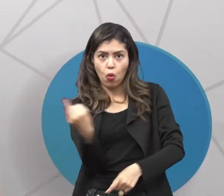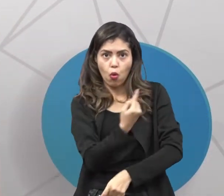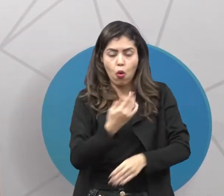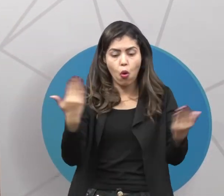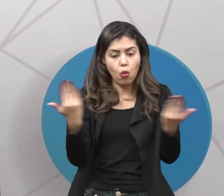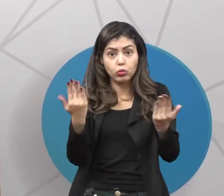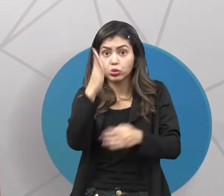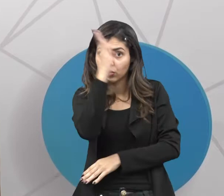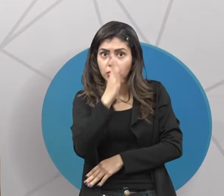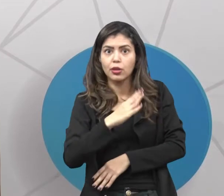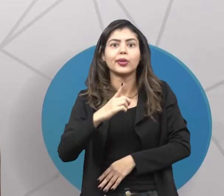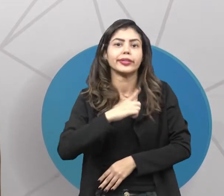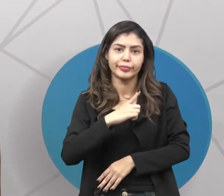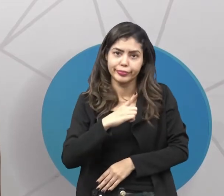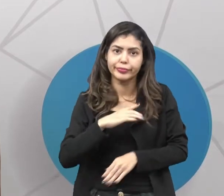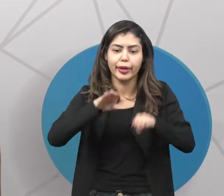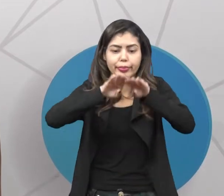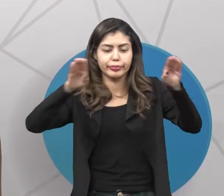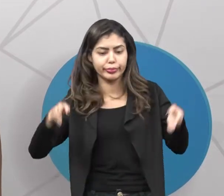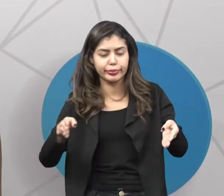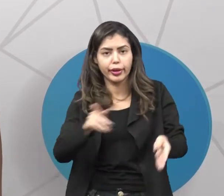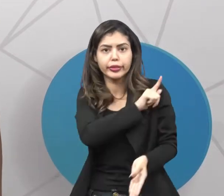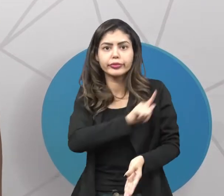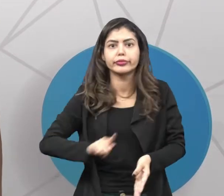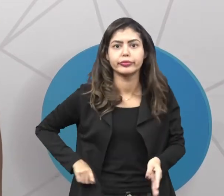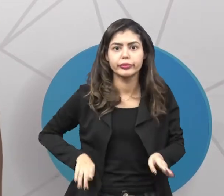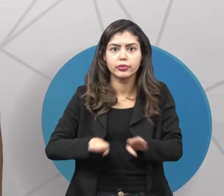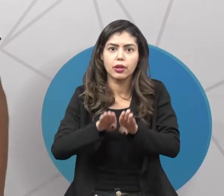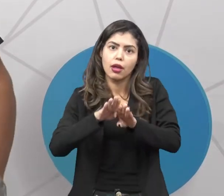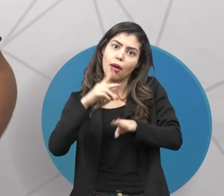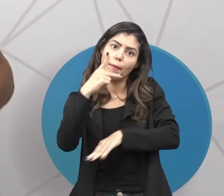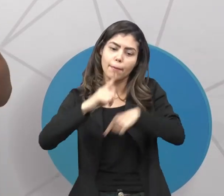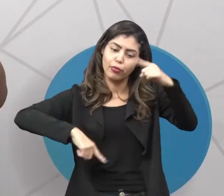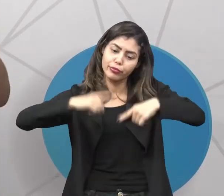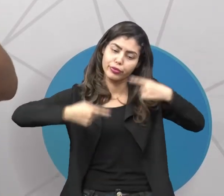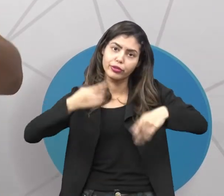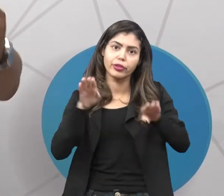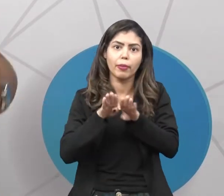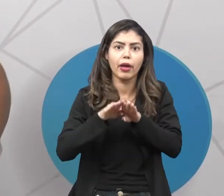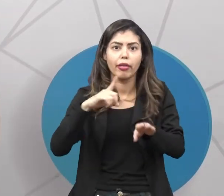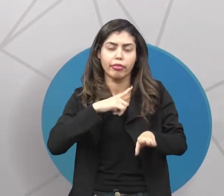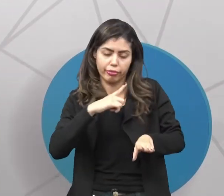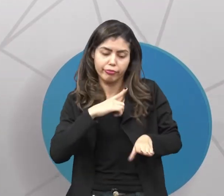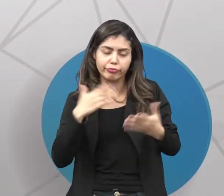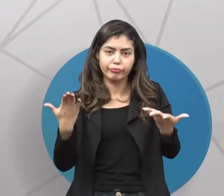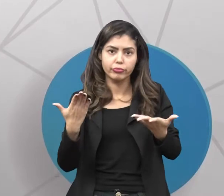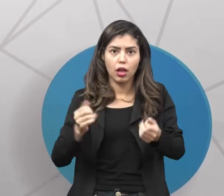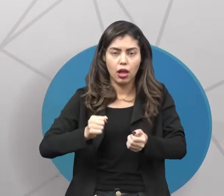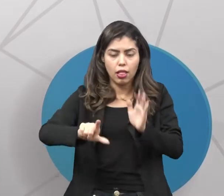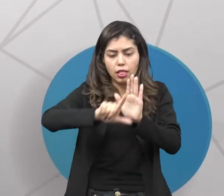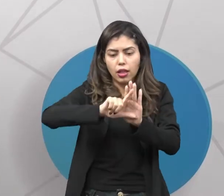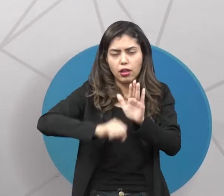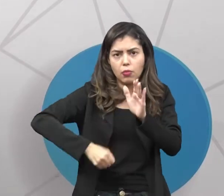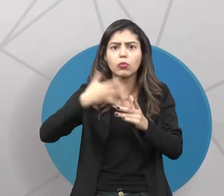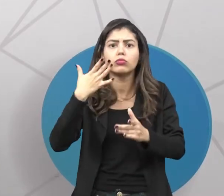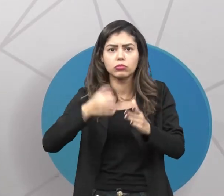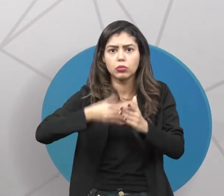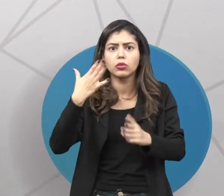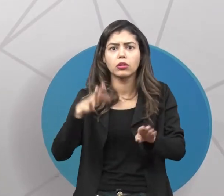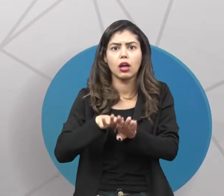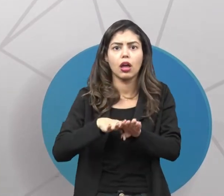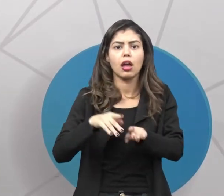têm até bancada política, são chamados hoje de ruralistas, tá? Produzem bastante leis, tá? Em relação à agropecuária